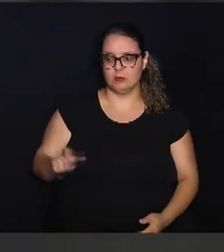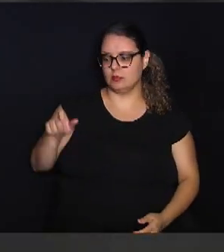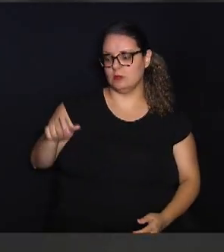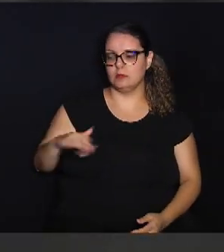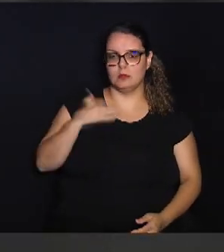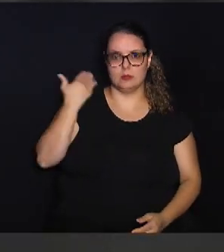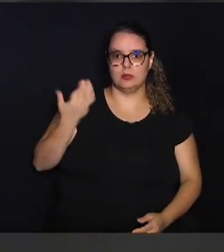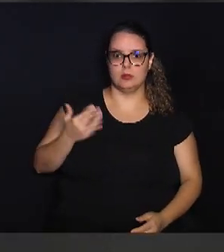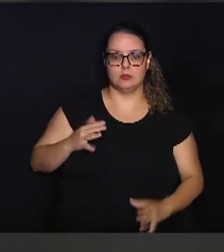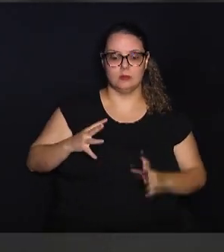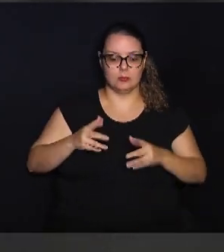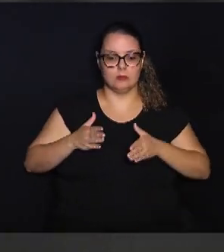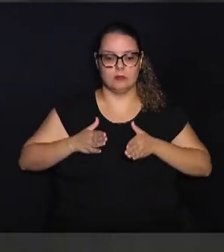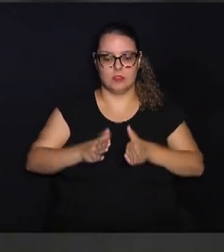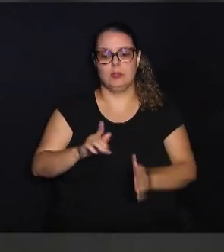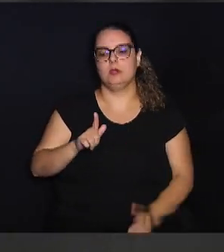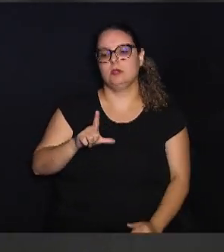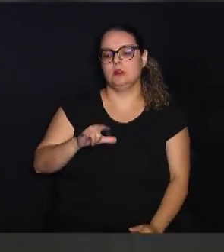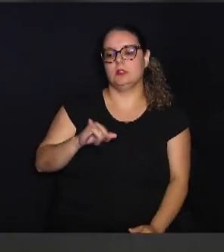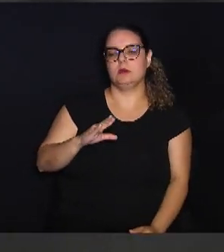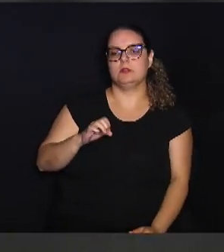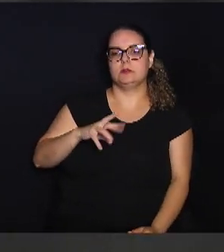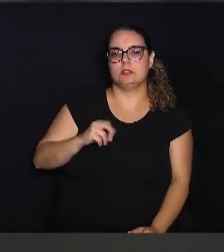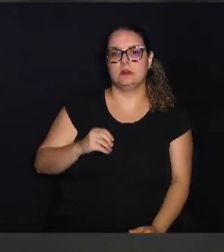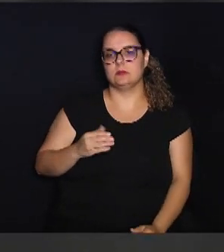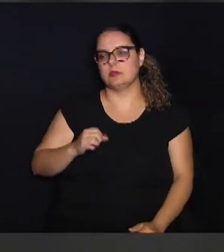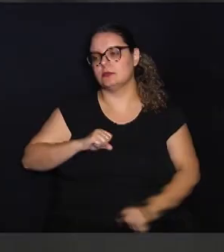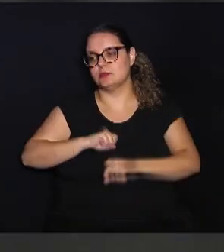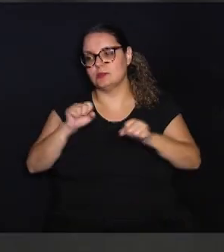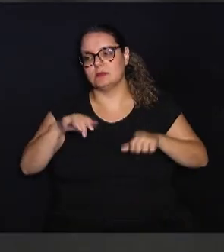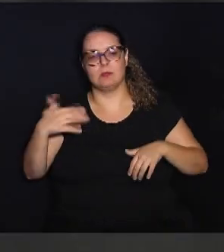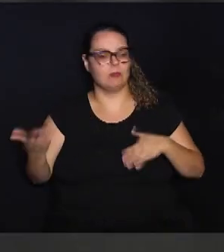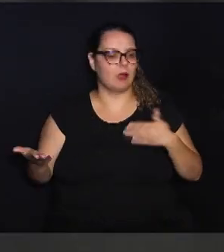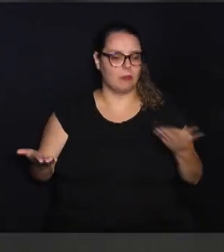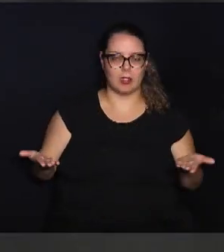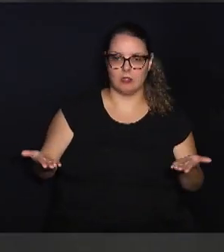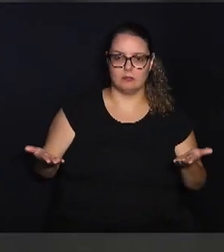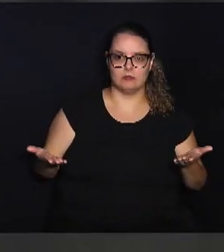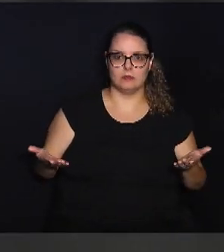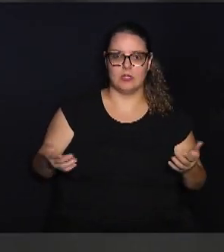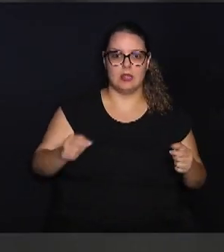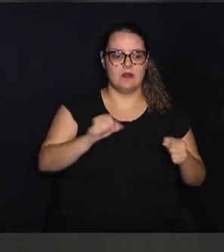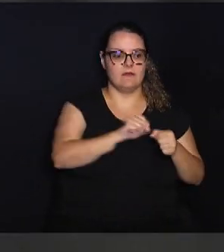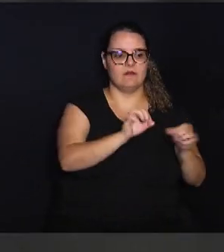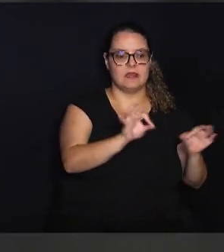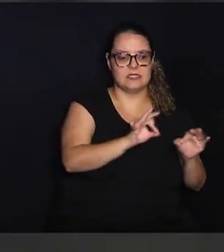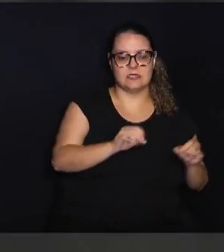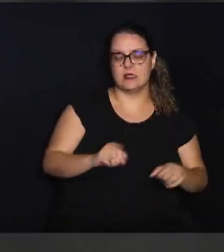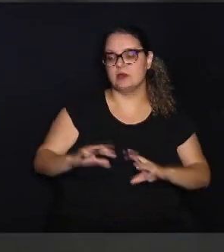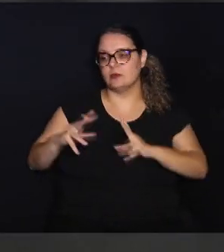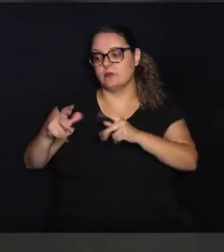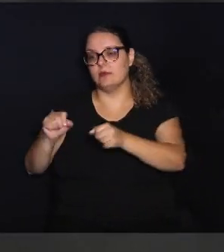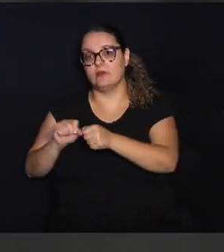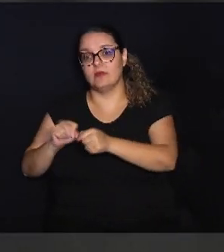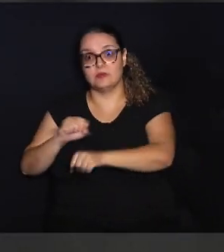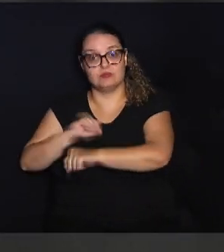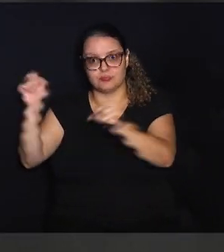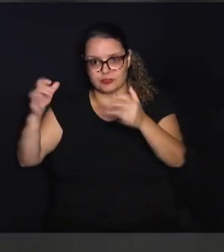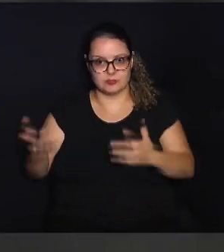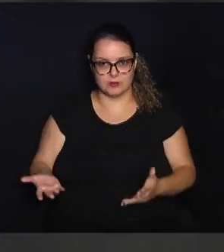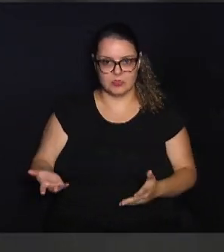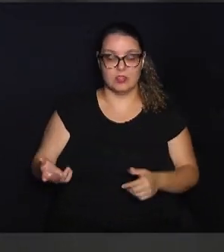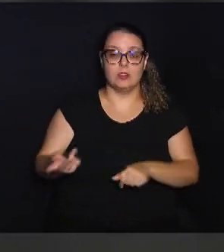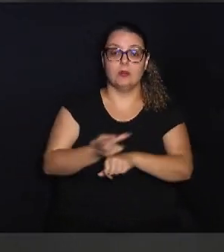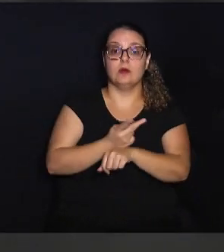aqui. Então aquele 8,80, aquela medida totalmente desmedida, né? E vai fazendo correndo atrás do